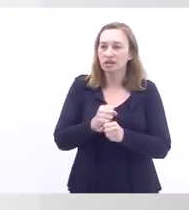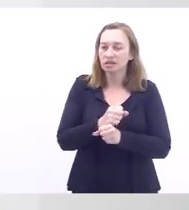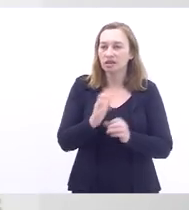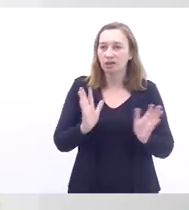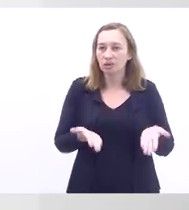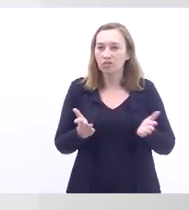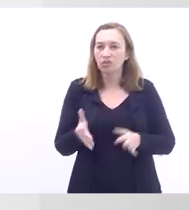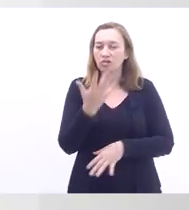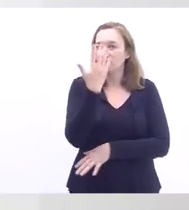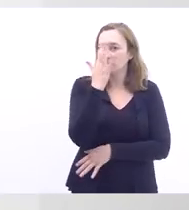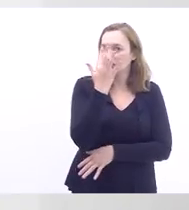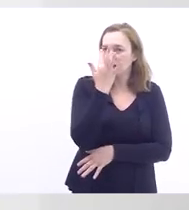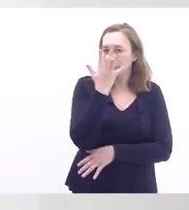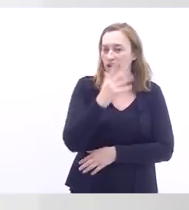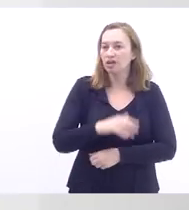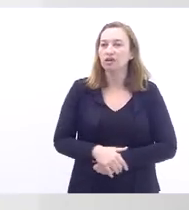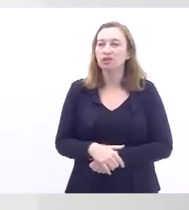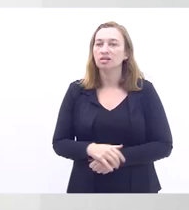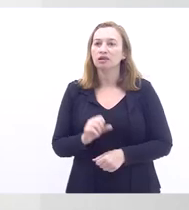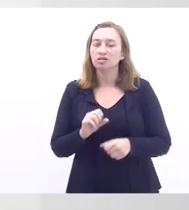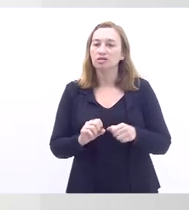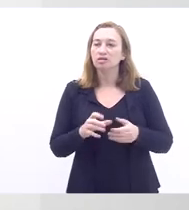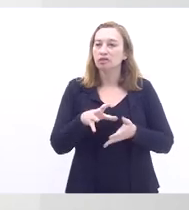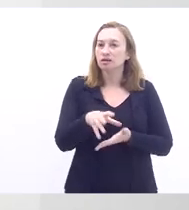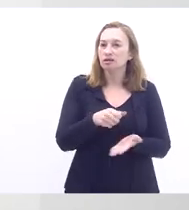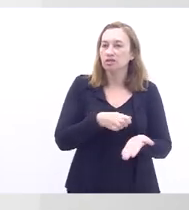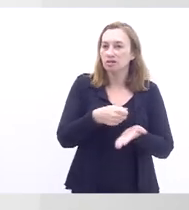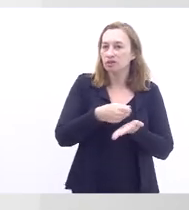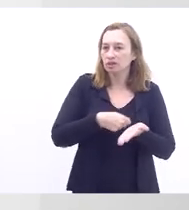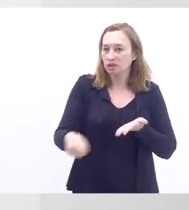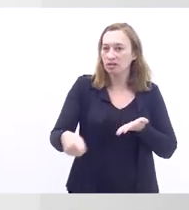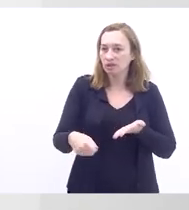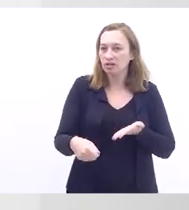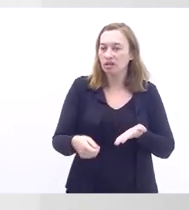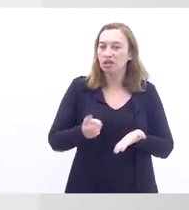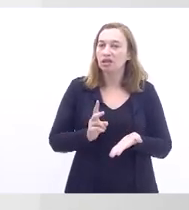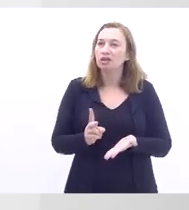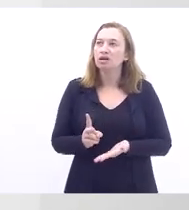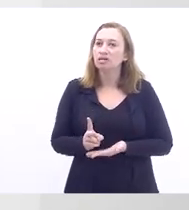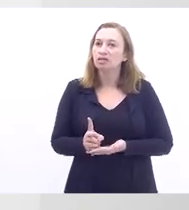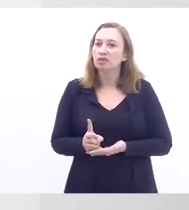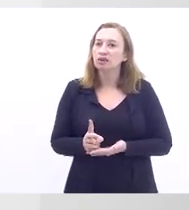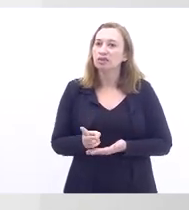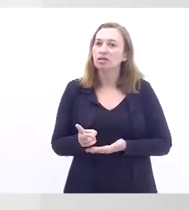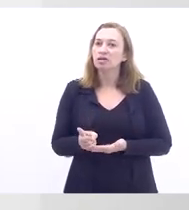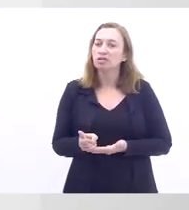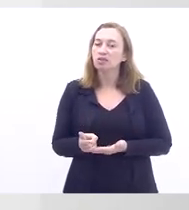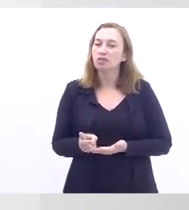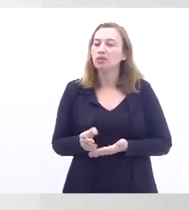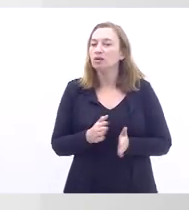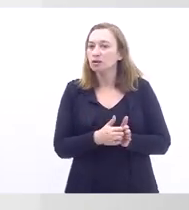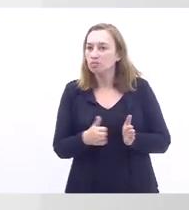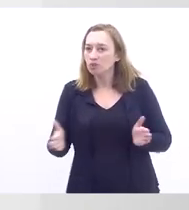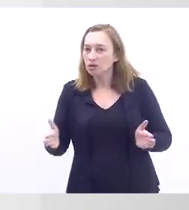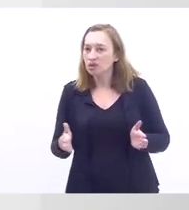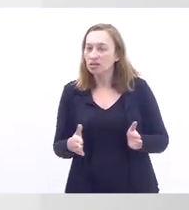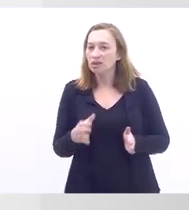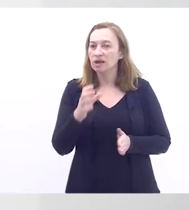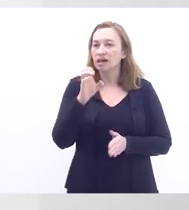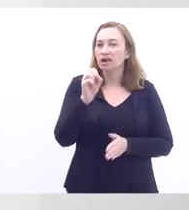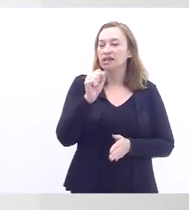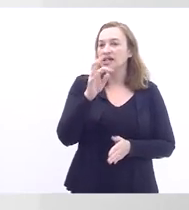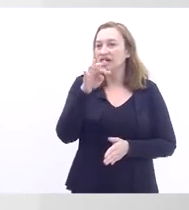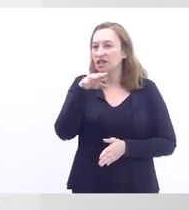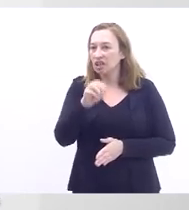fevereiro desse ano realizei minha matrícula sempre e me inscrevi no processo seletivo do